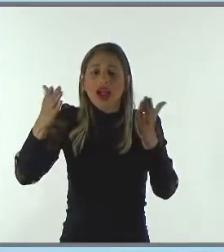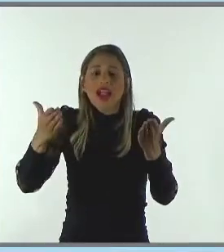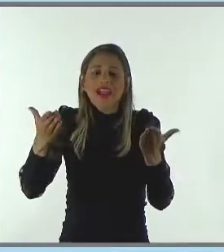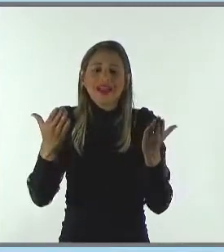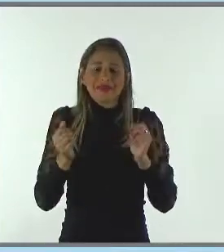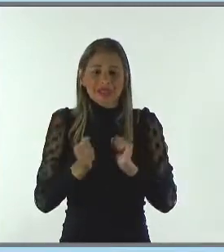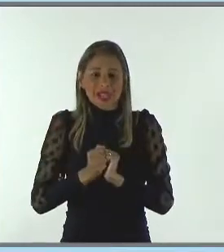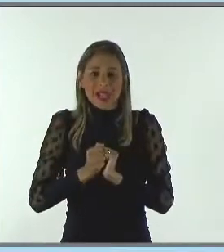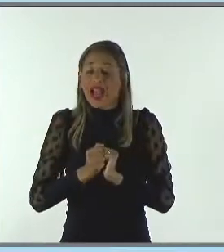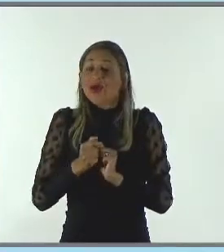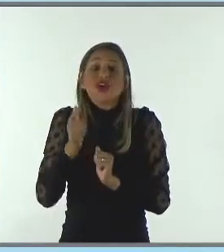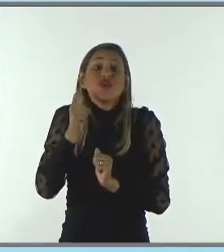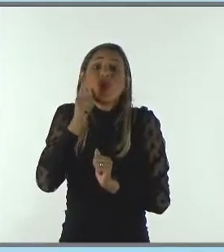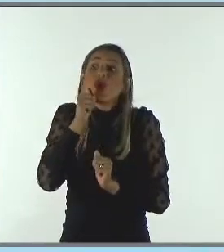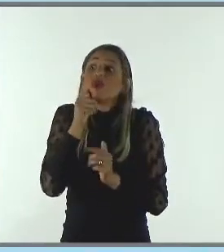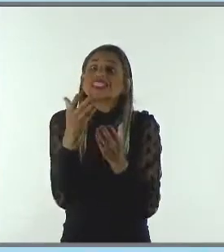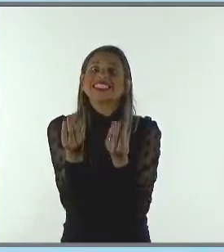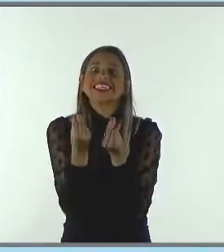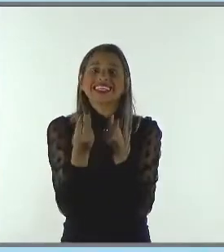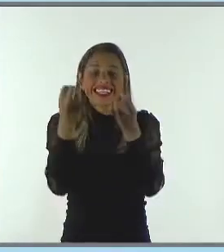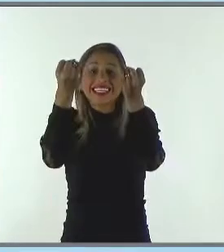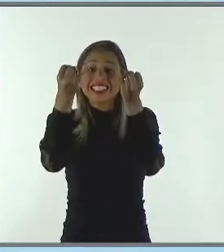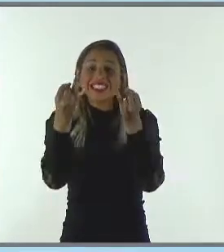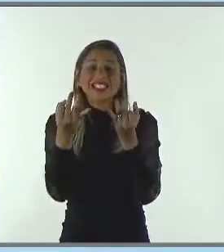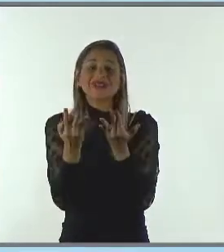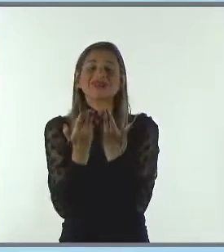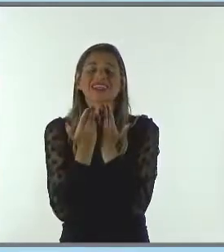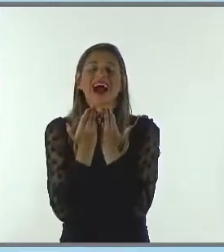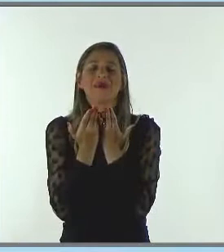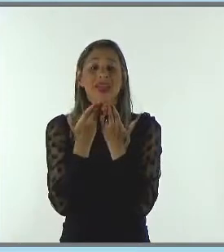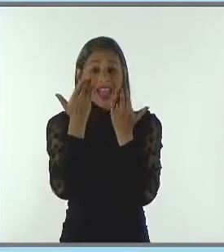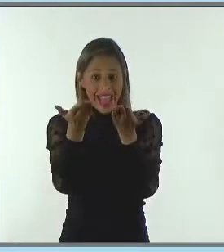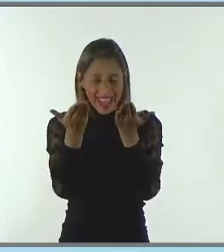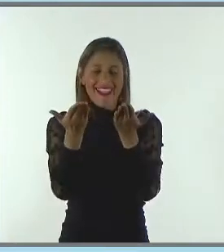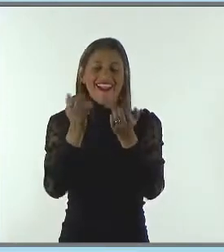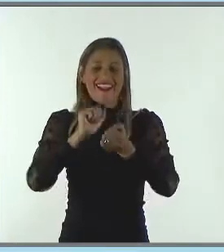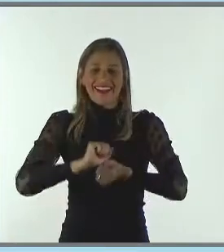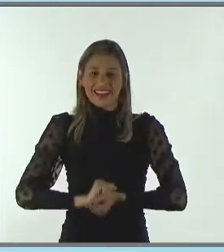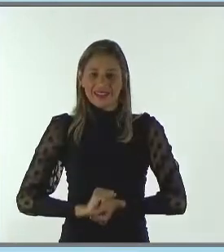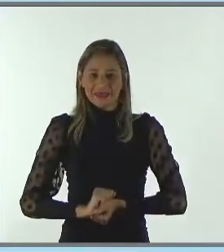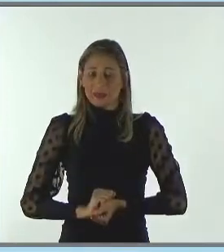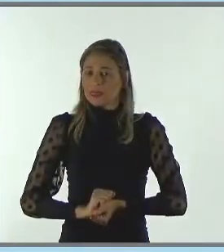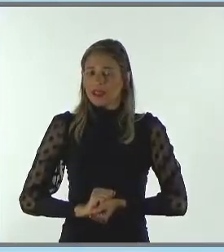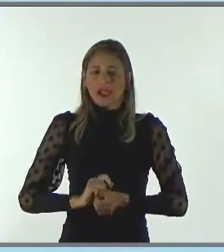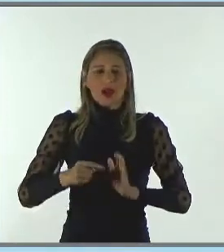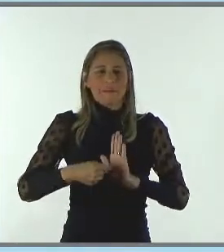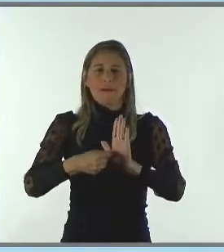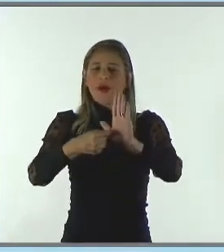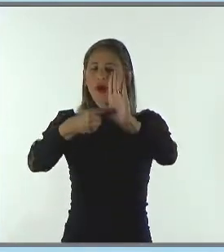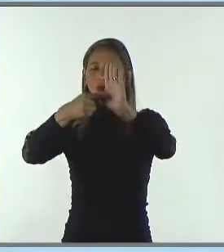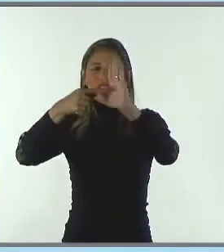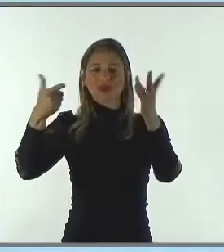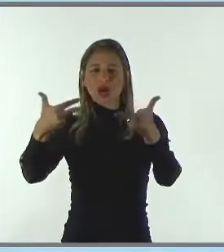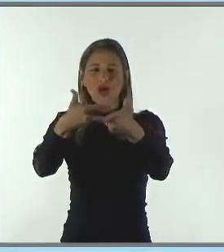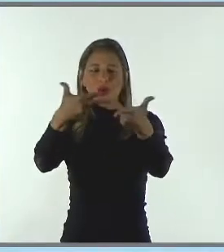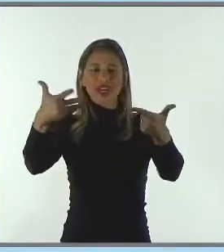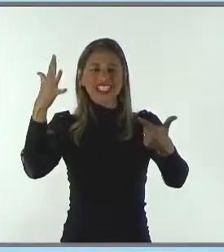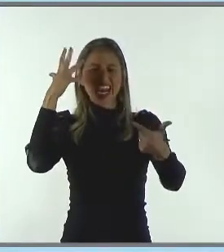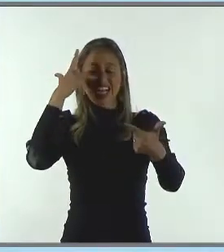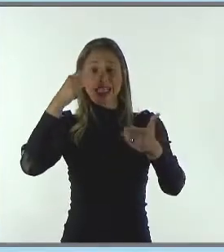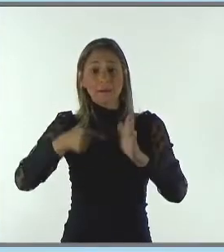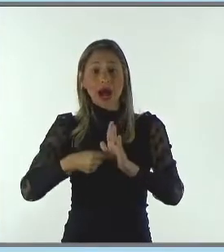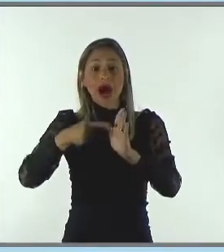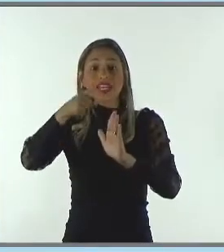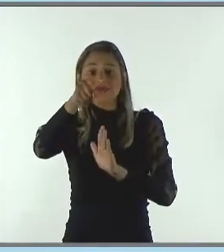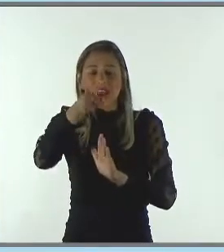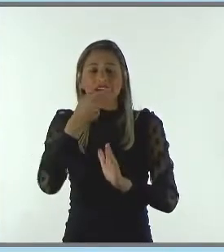acho que eu não vou conseguir chegar lá, porque o Edmilson merece um monte de coisa linda para falar dele. Eu